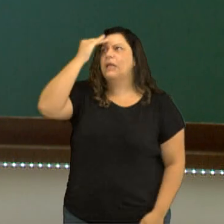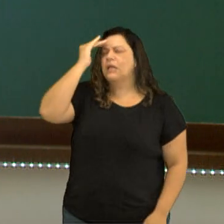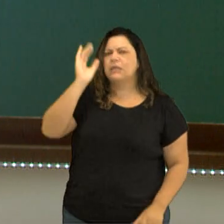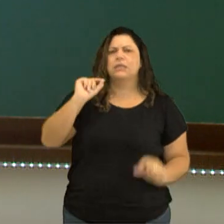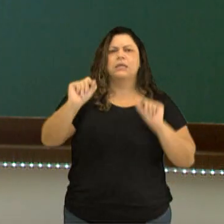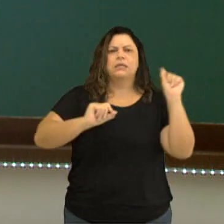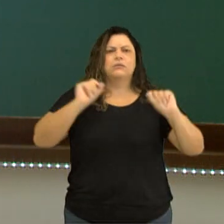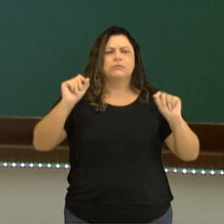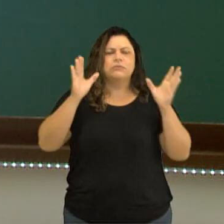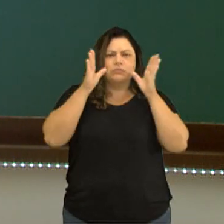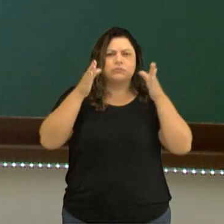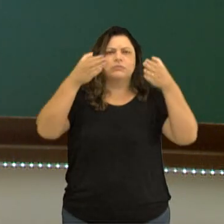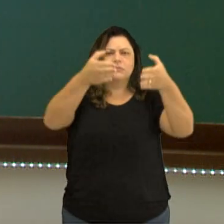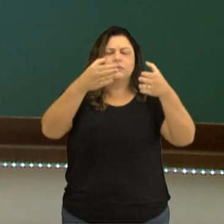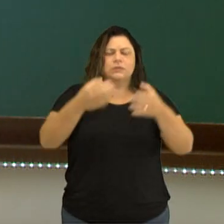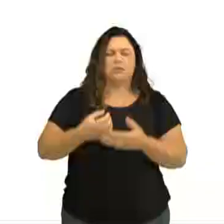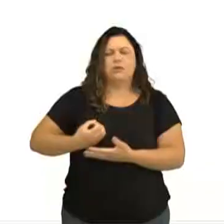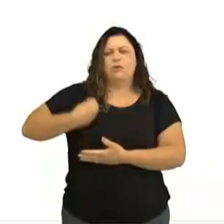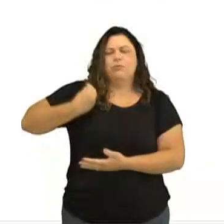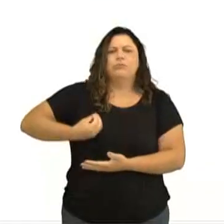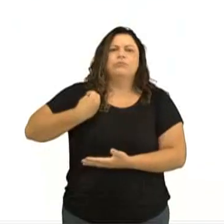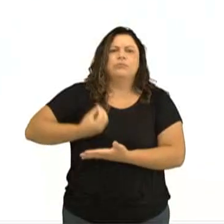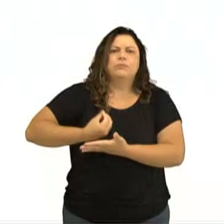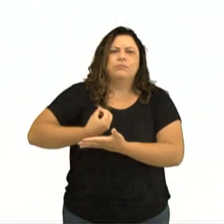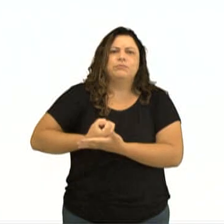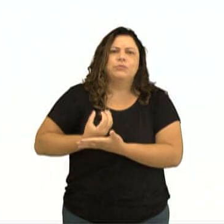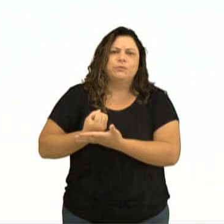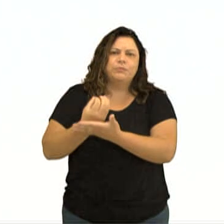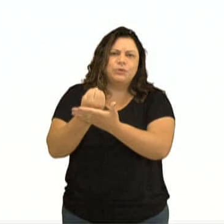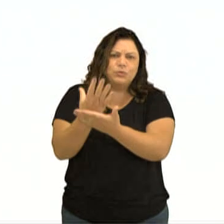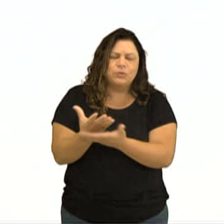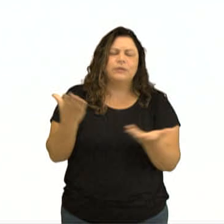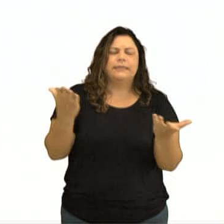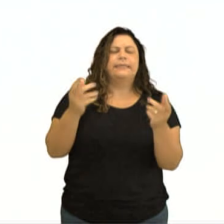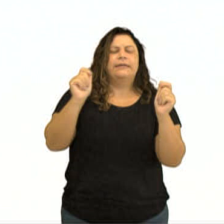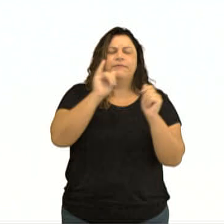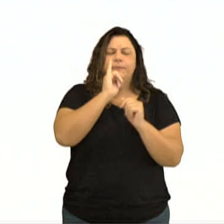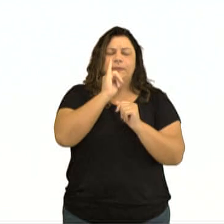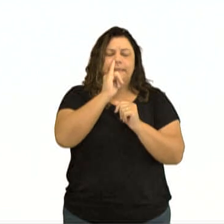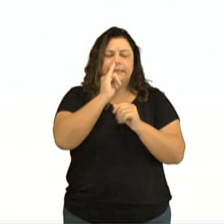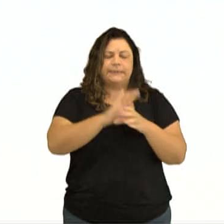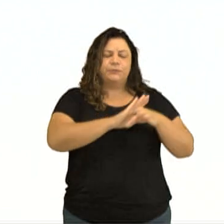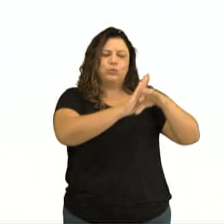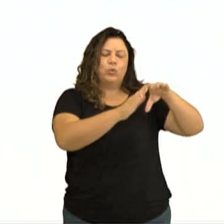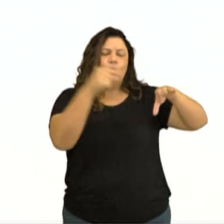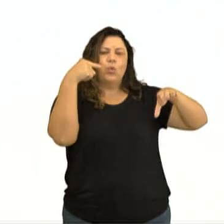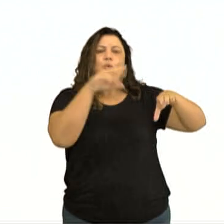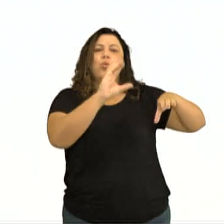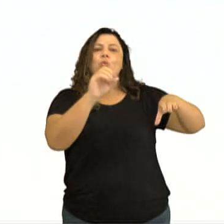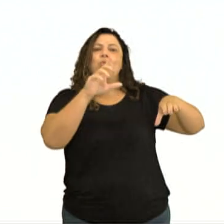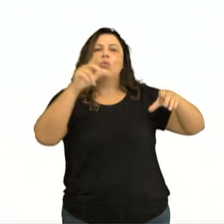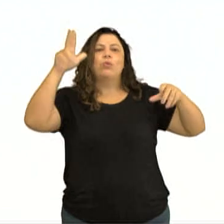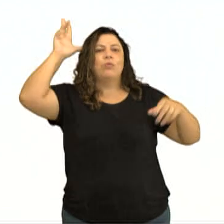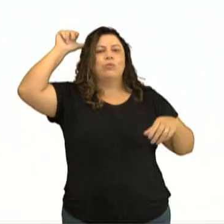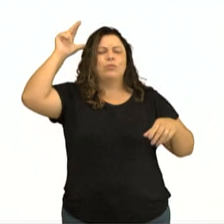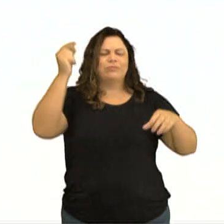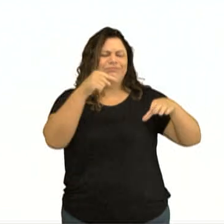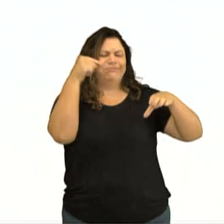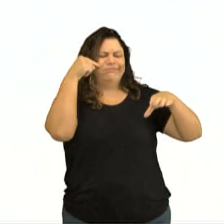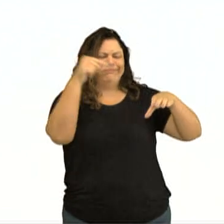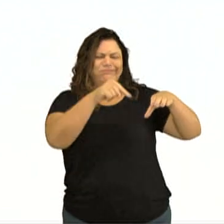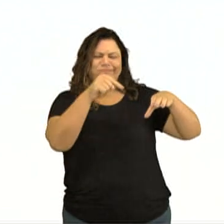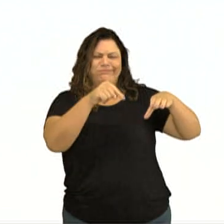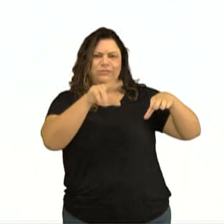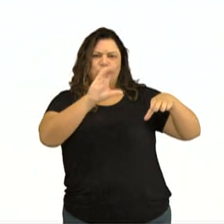dizem respeito à biografia de Carroll. O buraco do coelho, por exemplo, é uma referência à piada particular